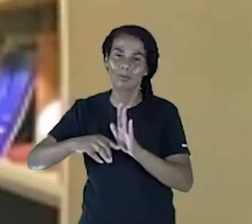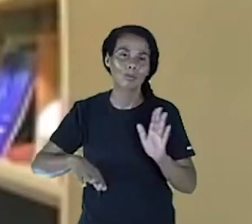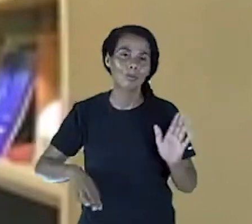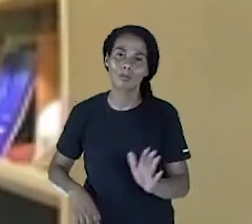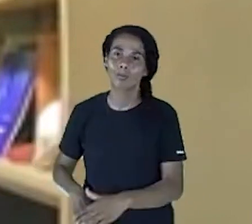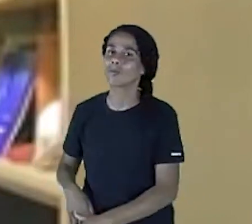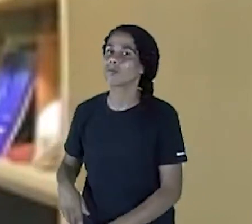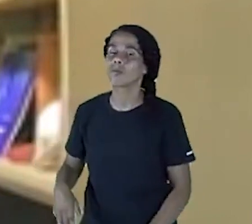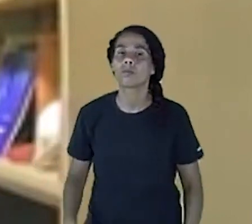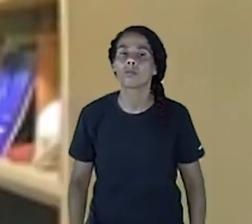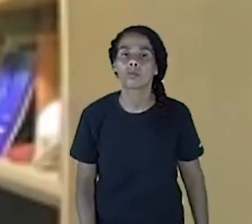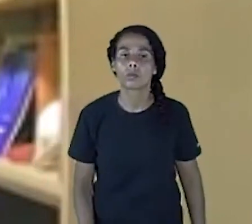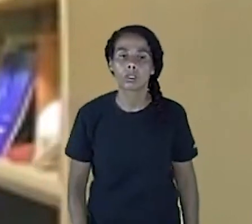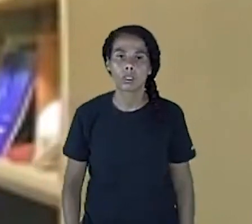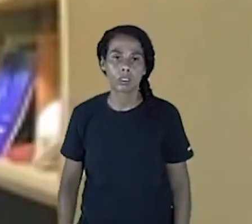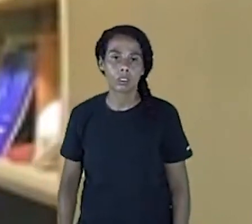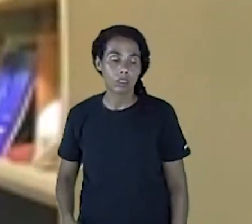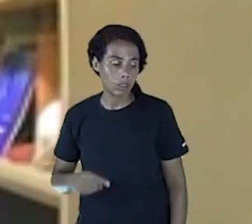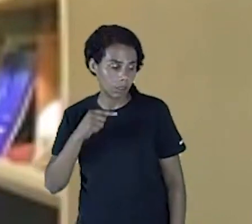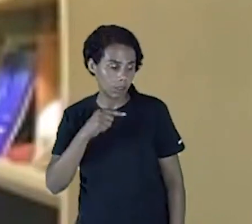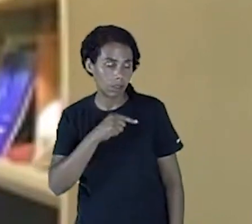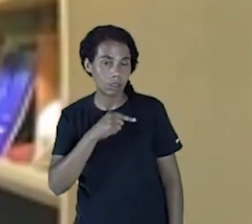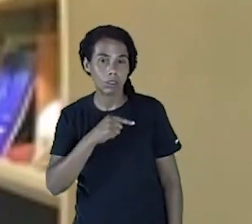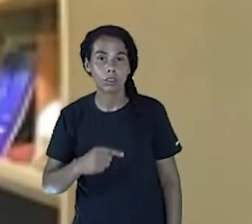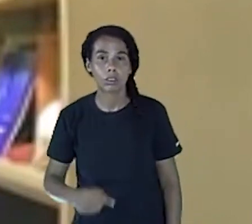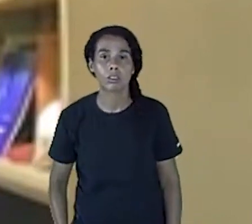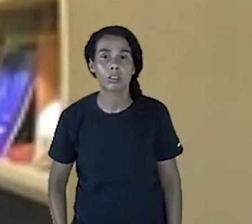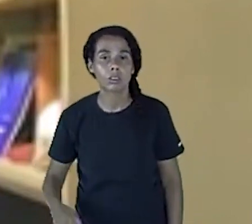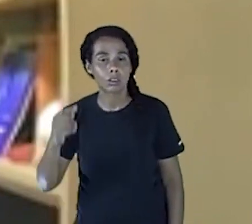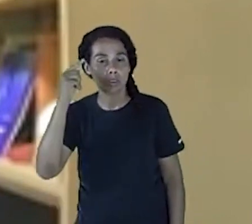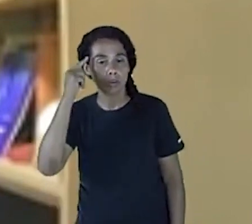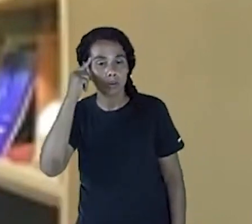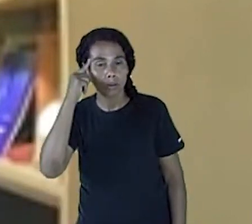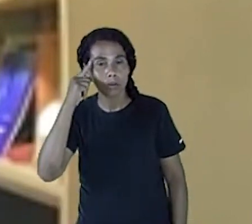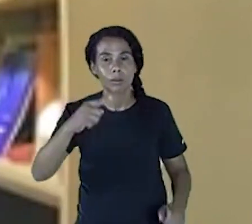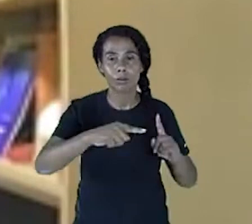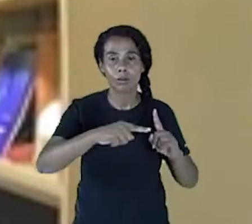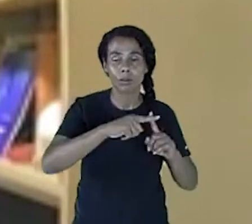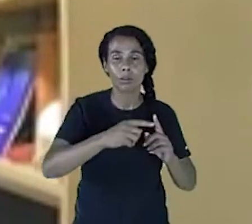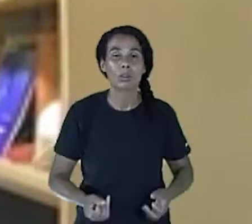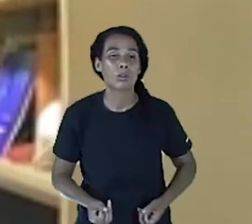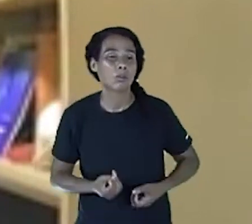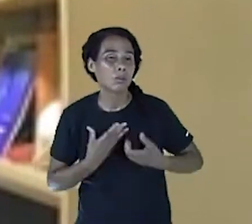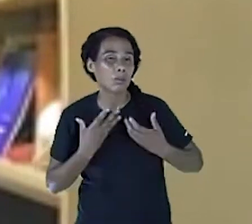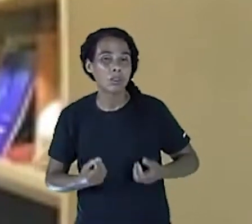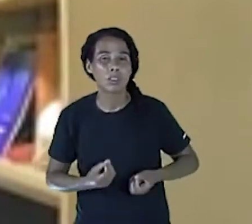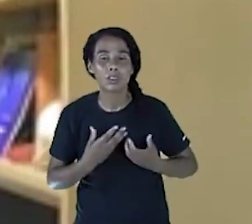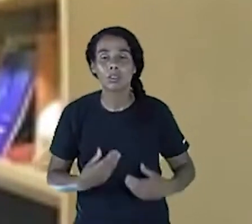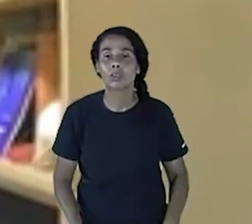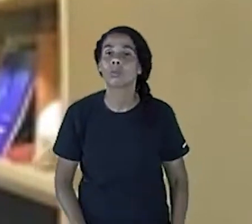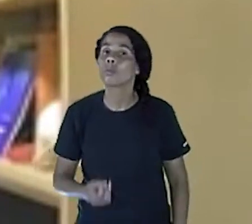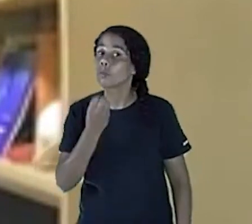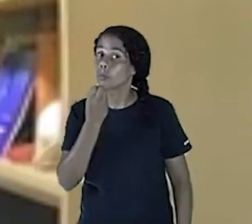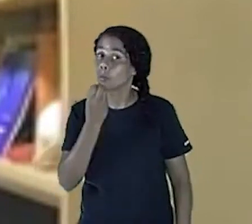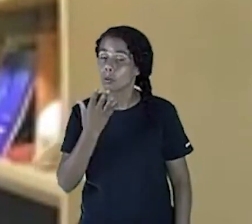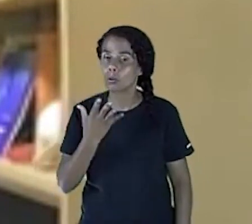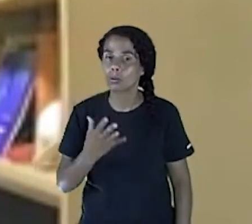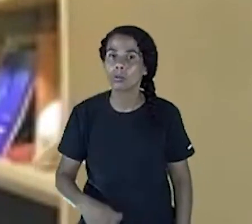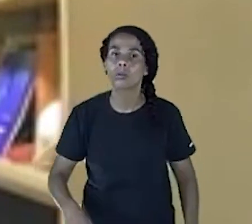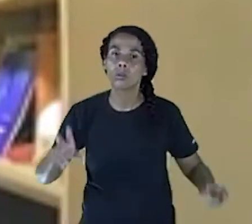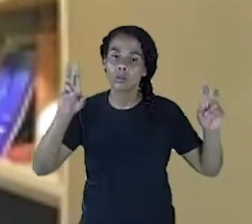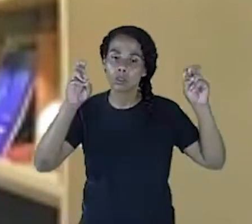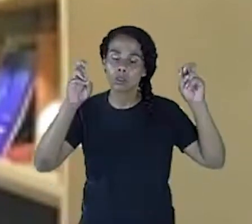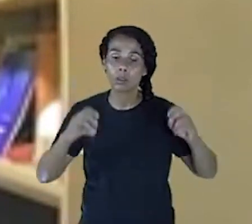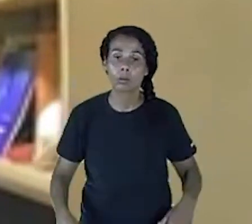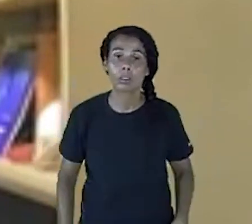das melhores que ele fez, da poesia dele, o aqui e agora, e como é que ele está